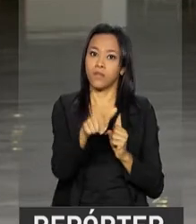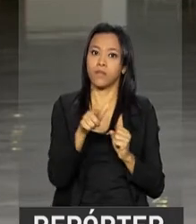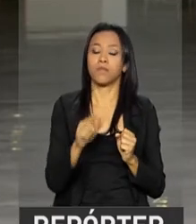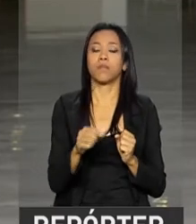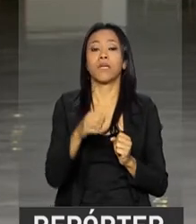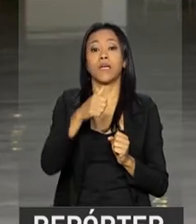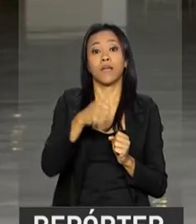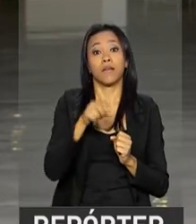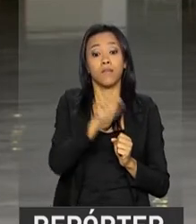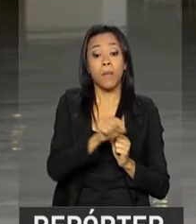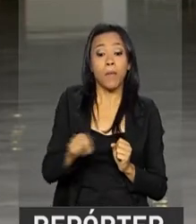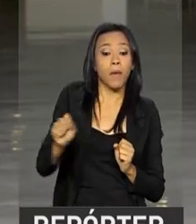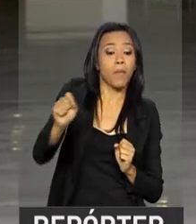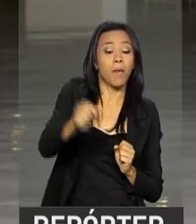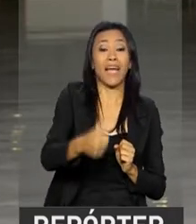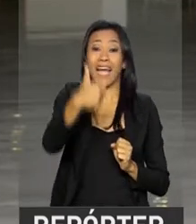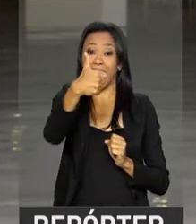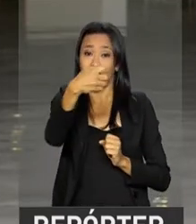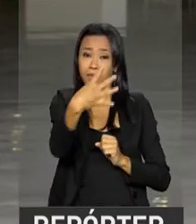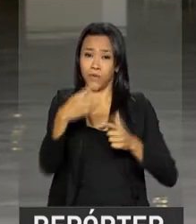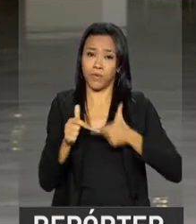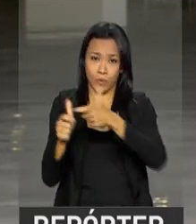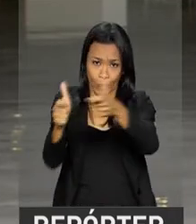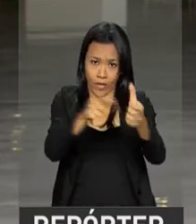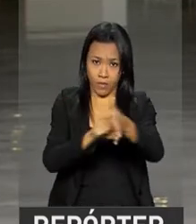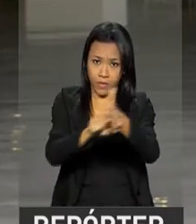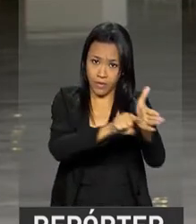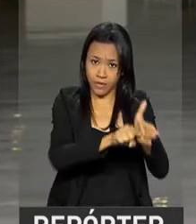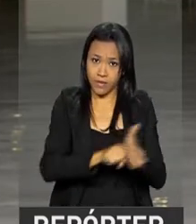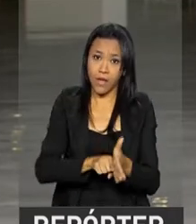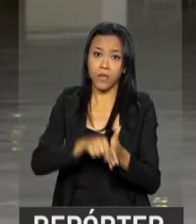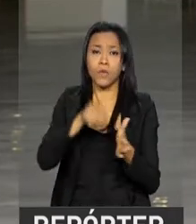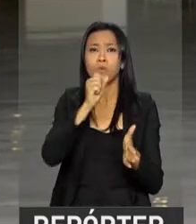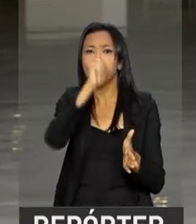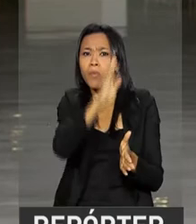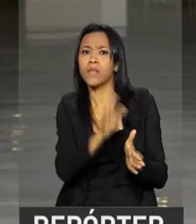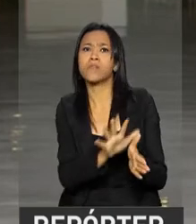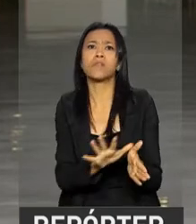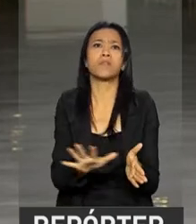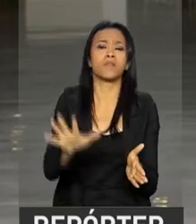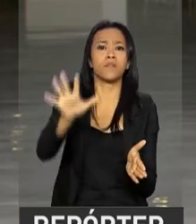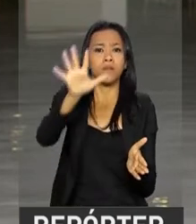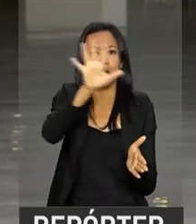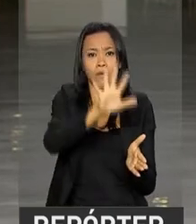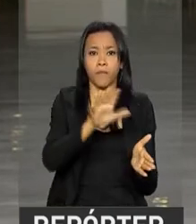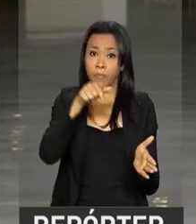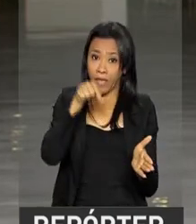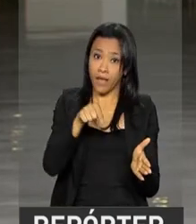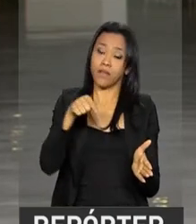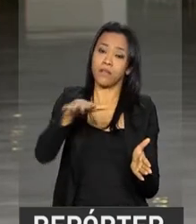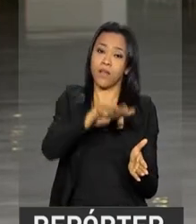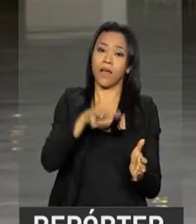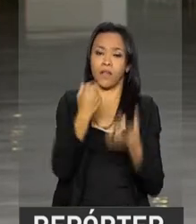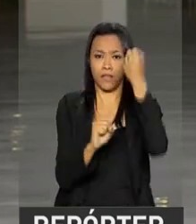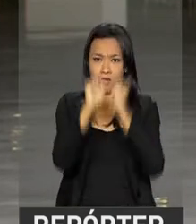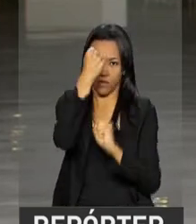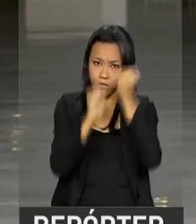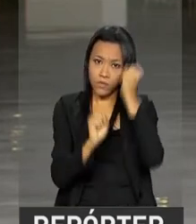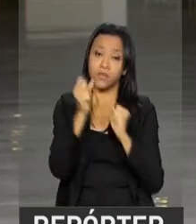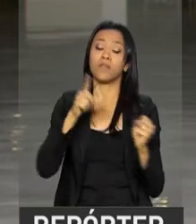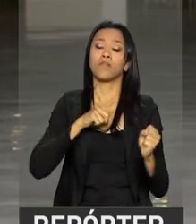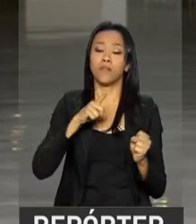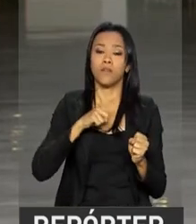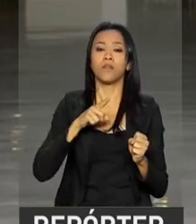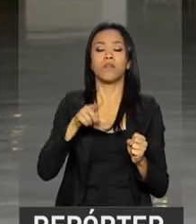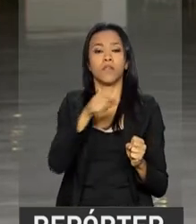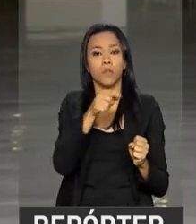locais pesquisados em todo o país carol os setor industrial registrava também em